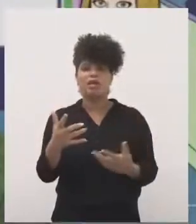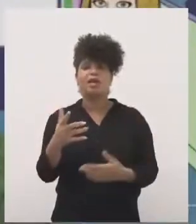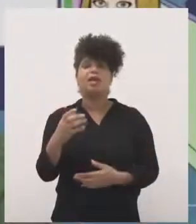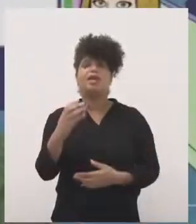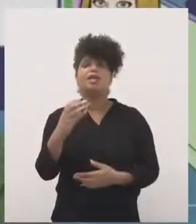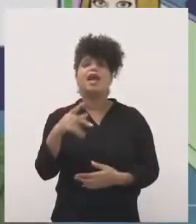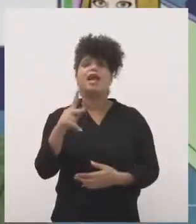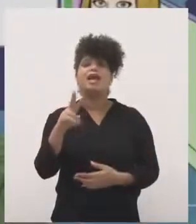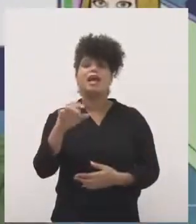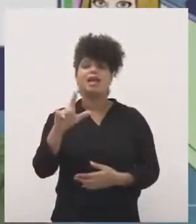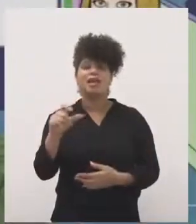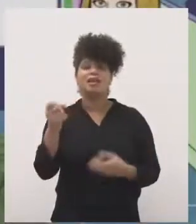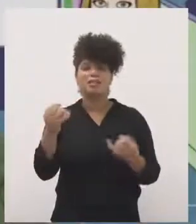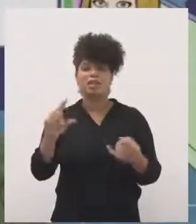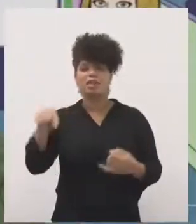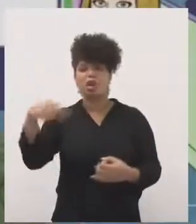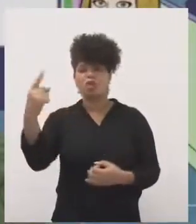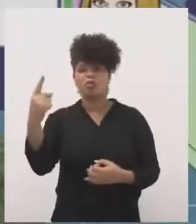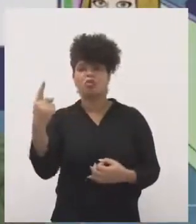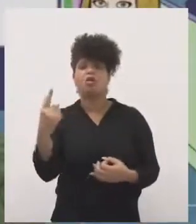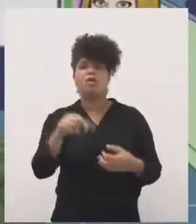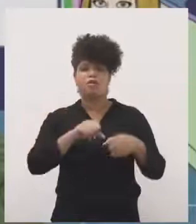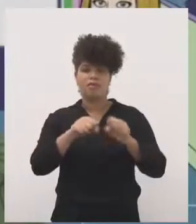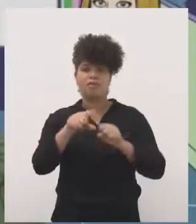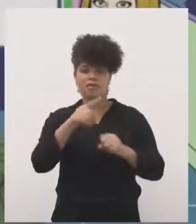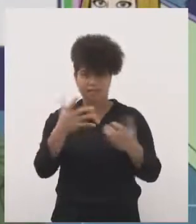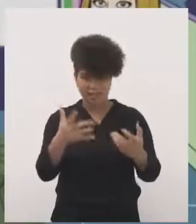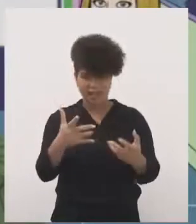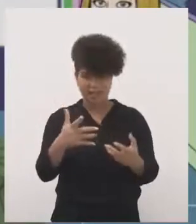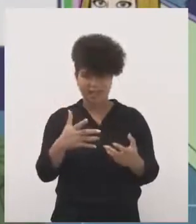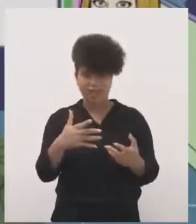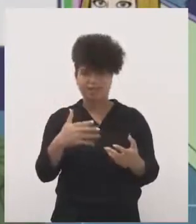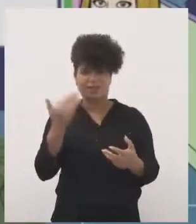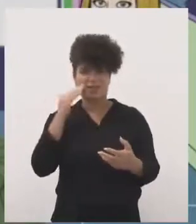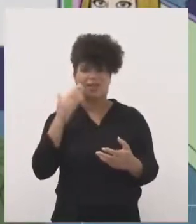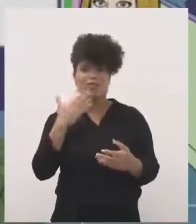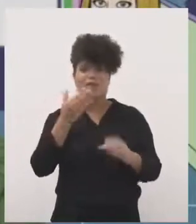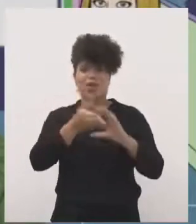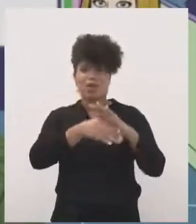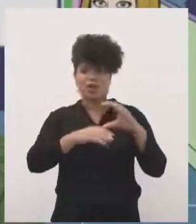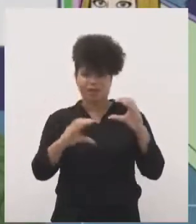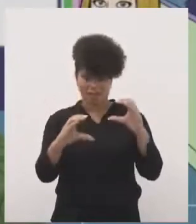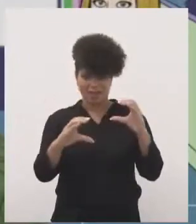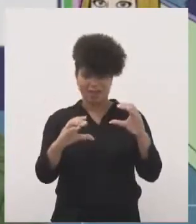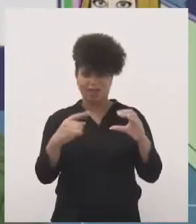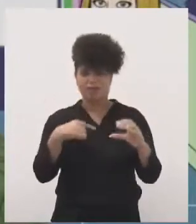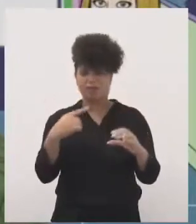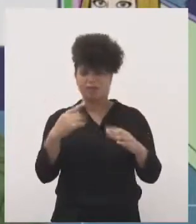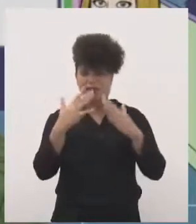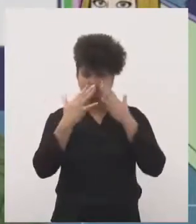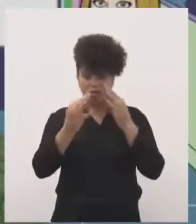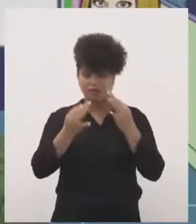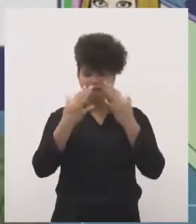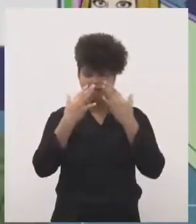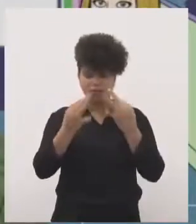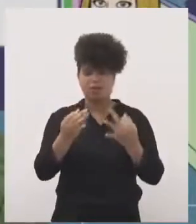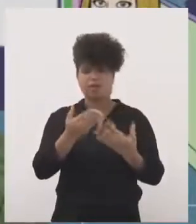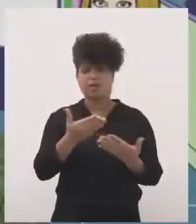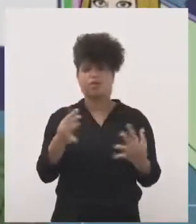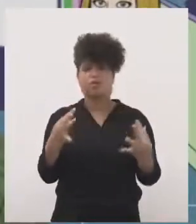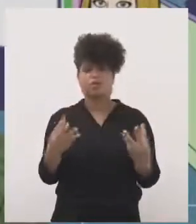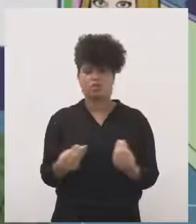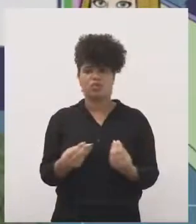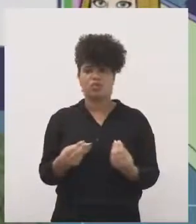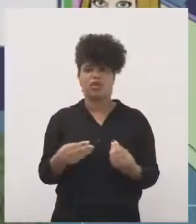aí nas próximas formações, se vocês querem mais Canva, o que vocês querem, para a gente conseguir aí atender ao máximo